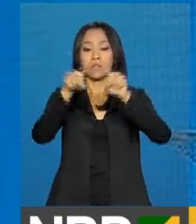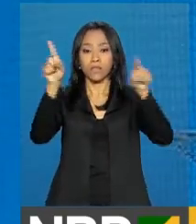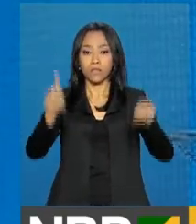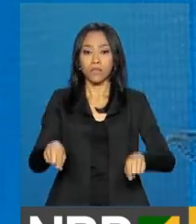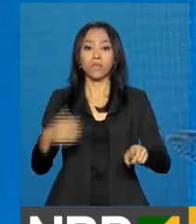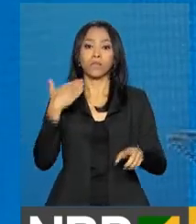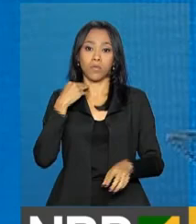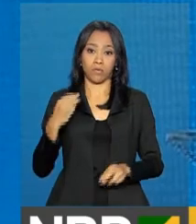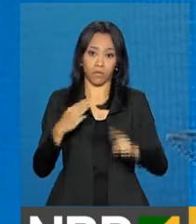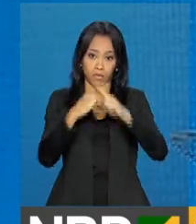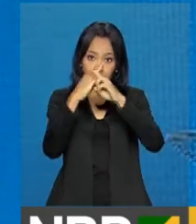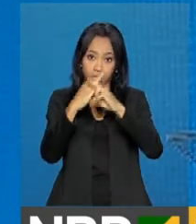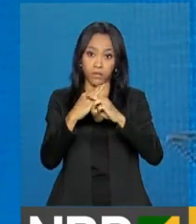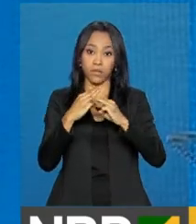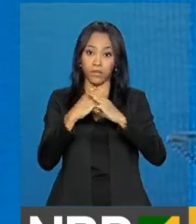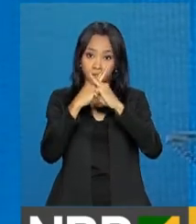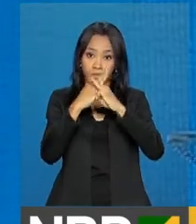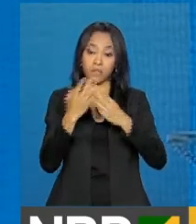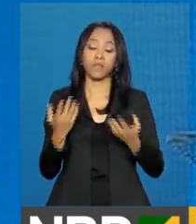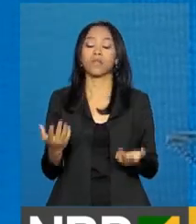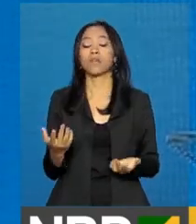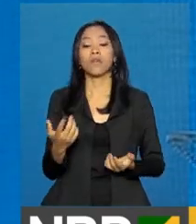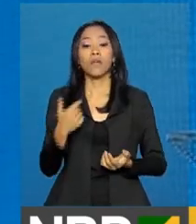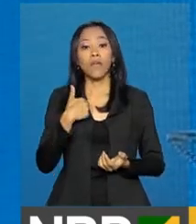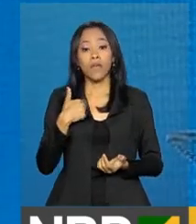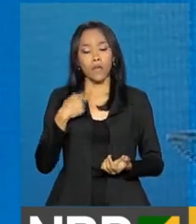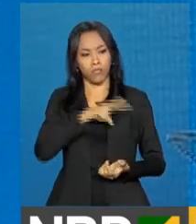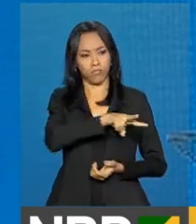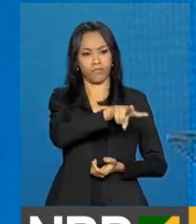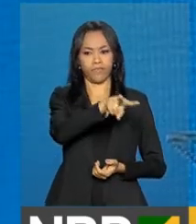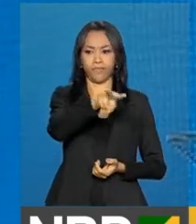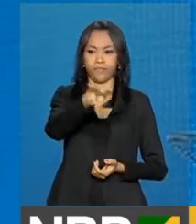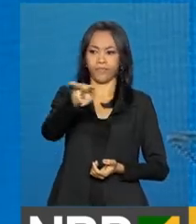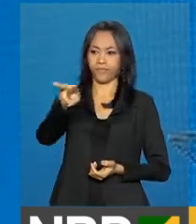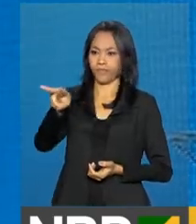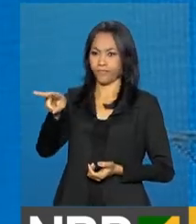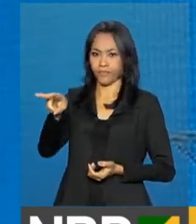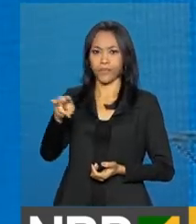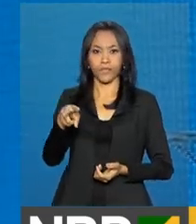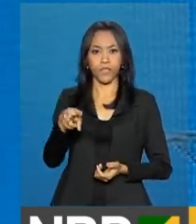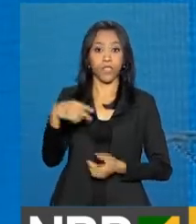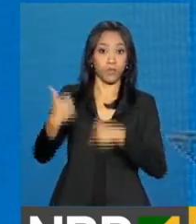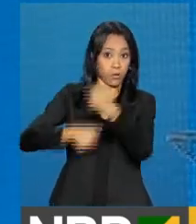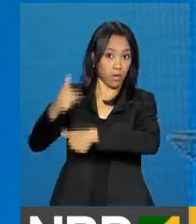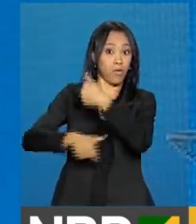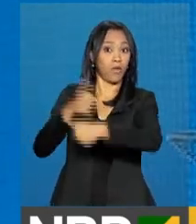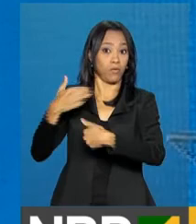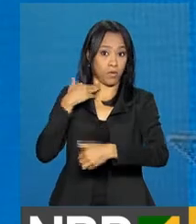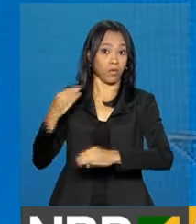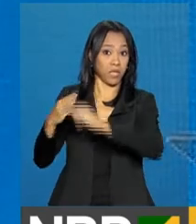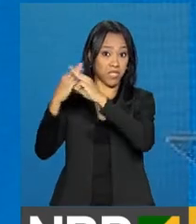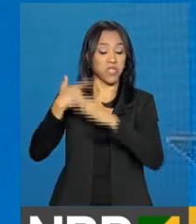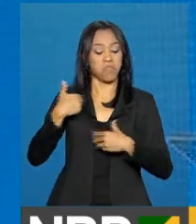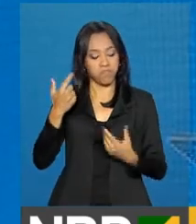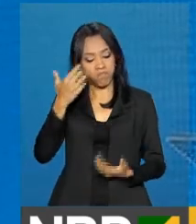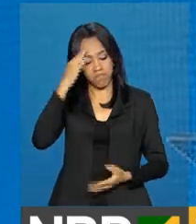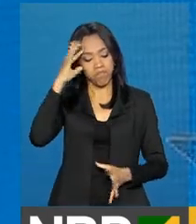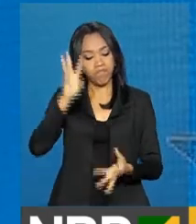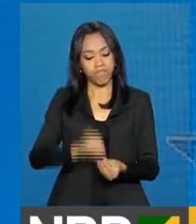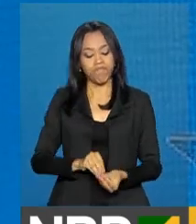da Caixa Econômica Federal, eu, olhando os senhores e olhando a atividade da Caixa, eu vejo por que a Caixa